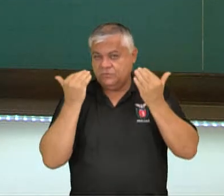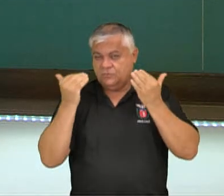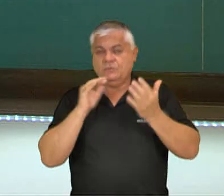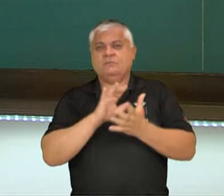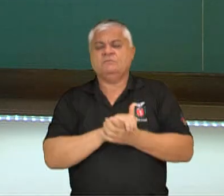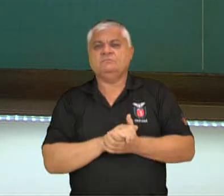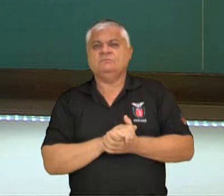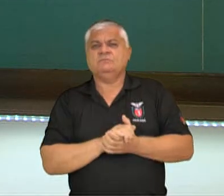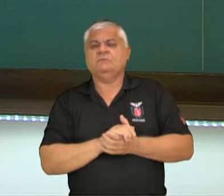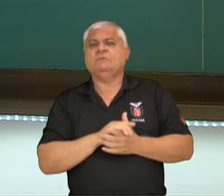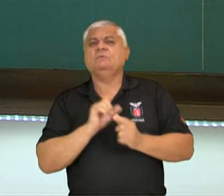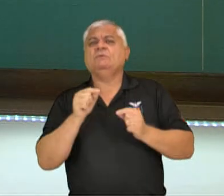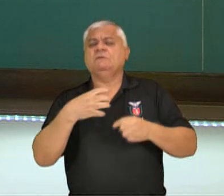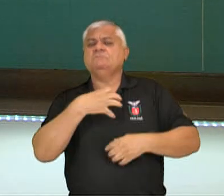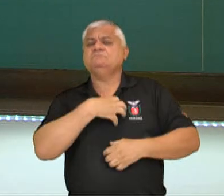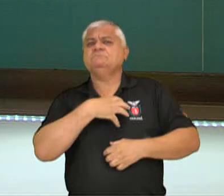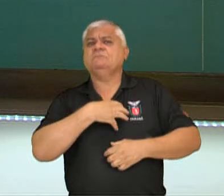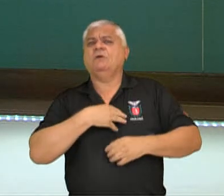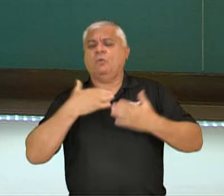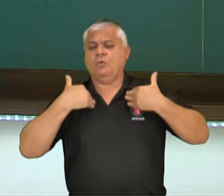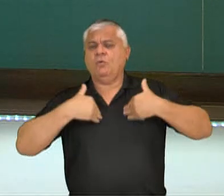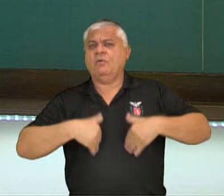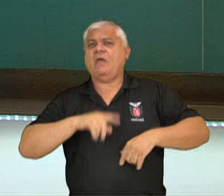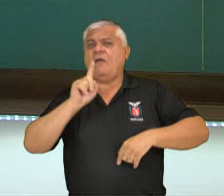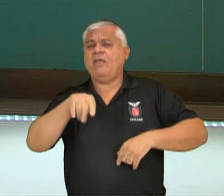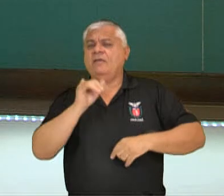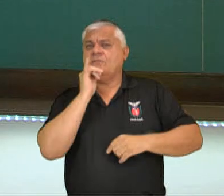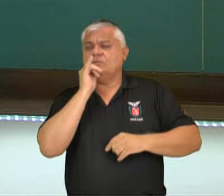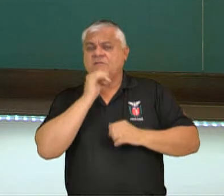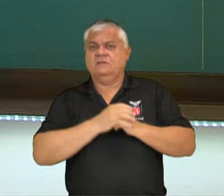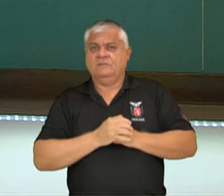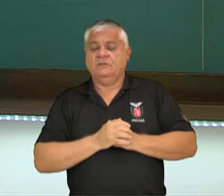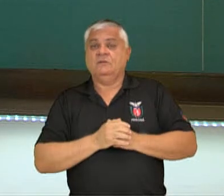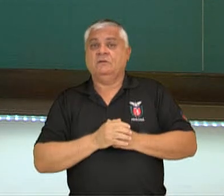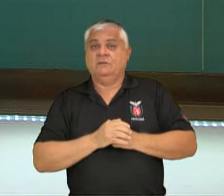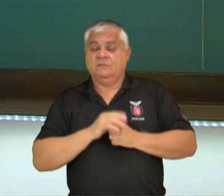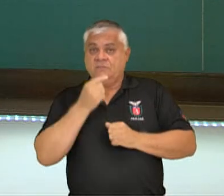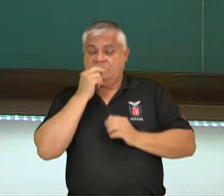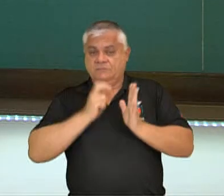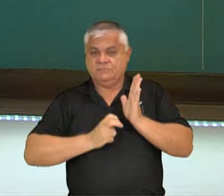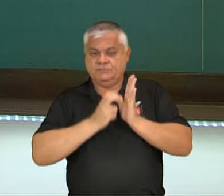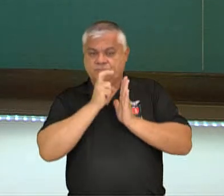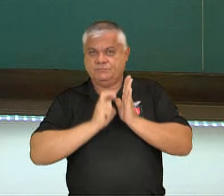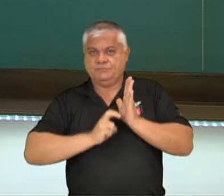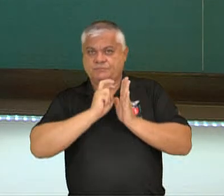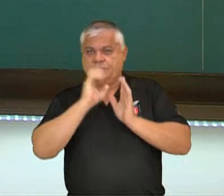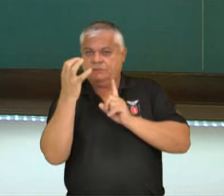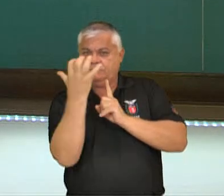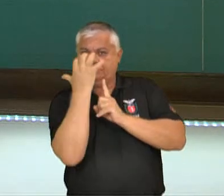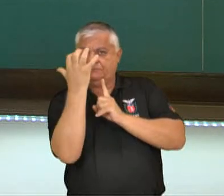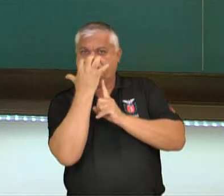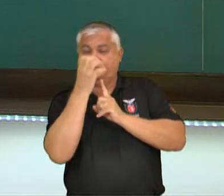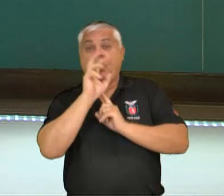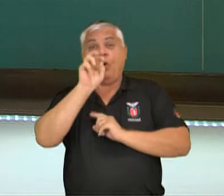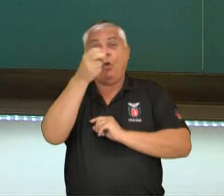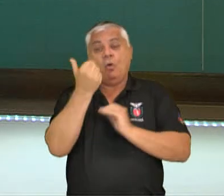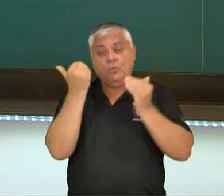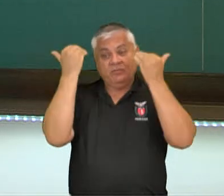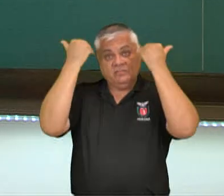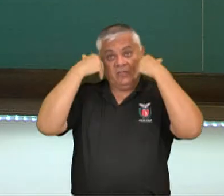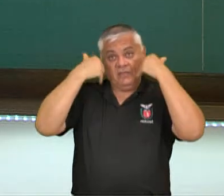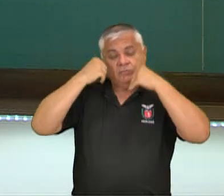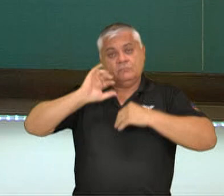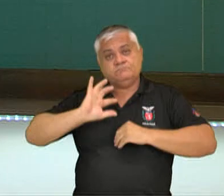Então, a sensação corporal é o processo pelo qual um estímulo externo ou interno provoca uma